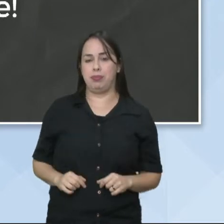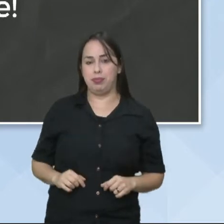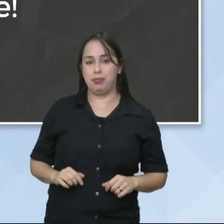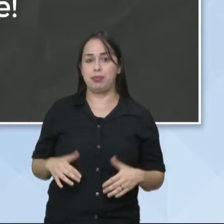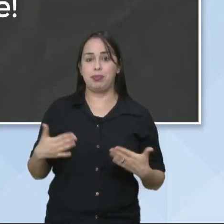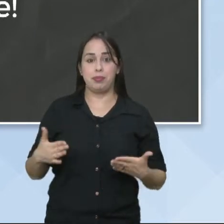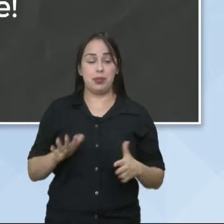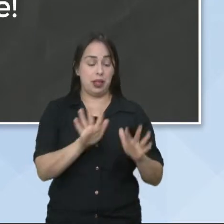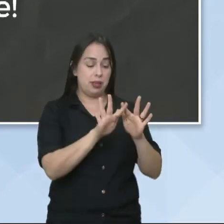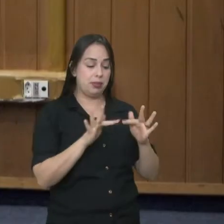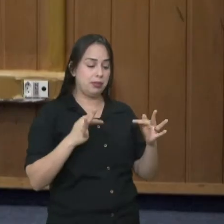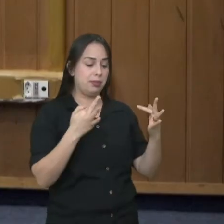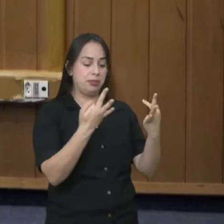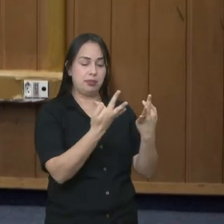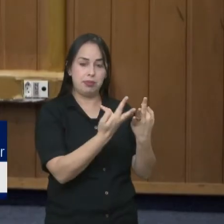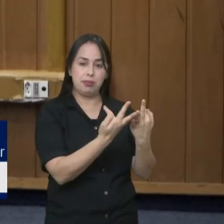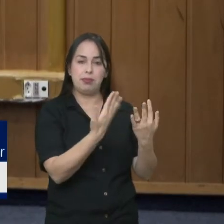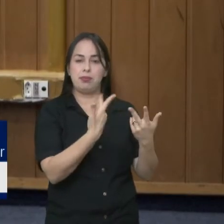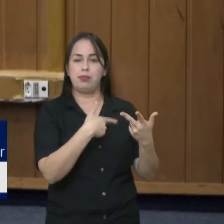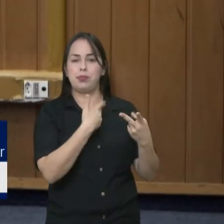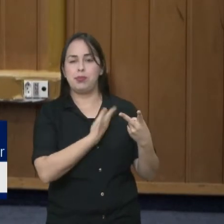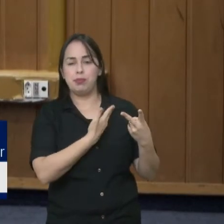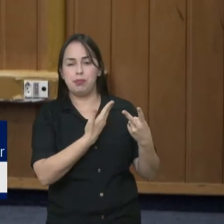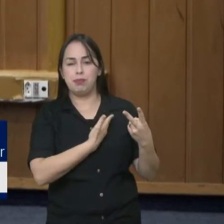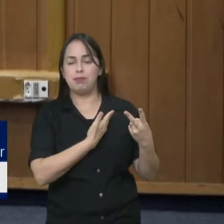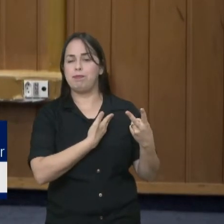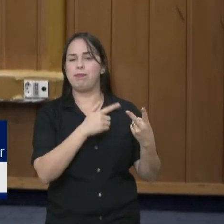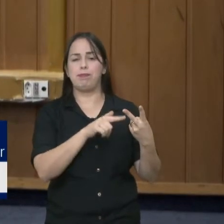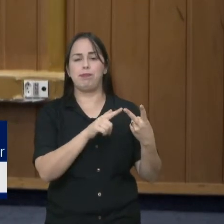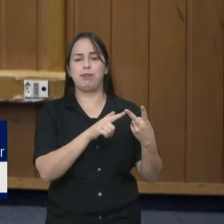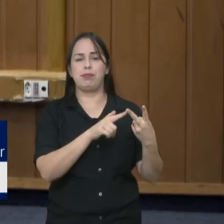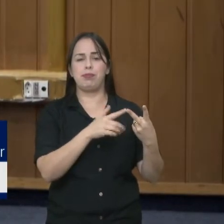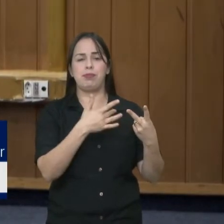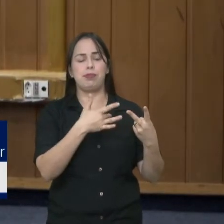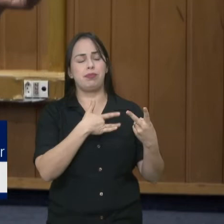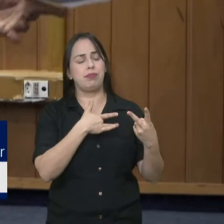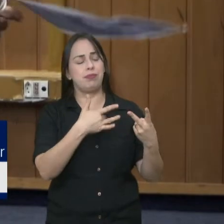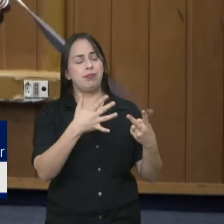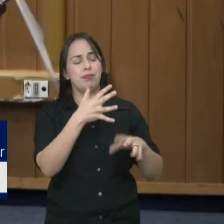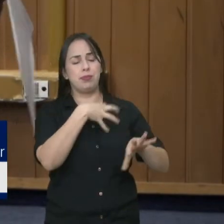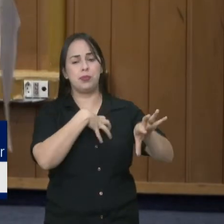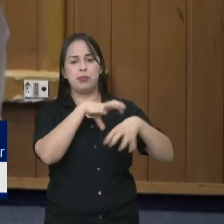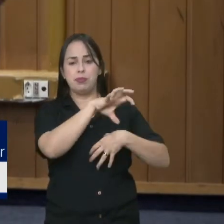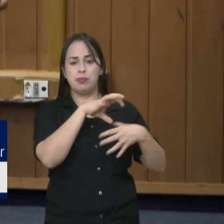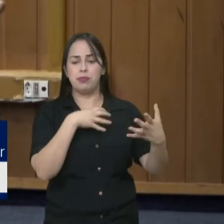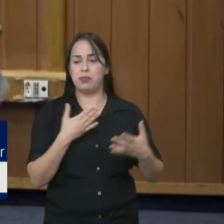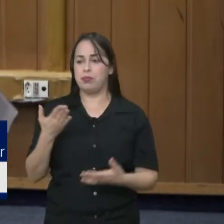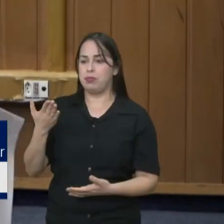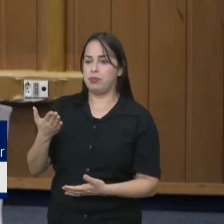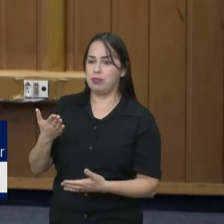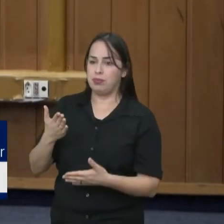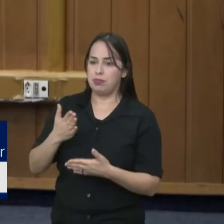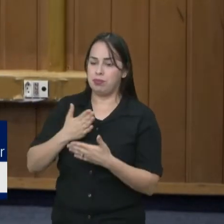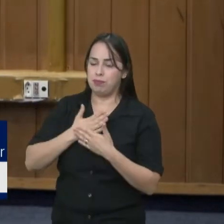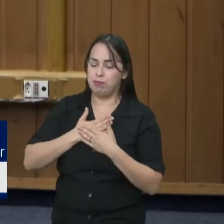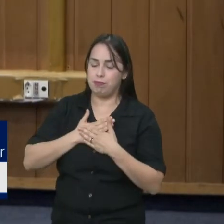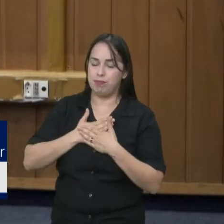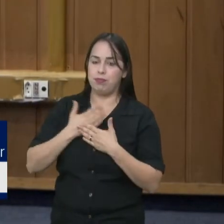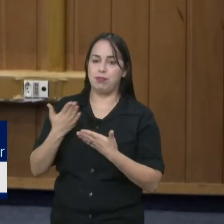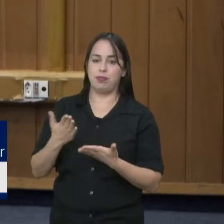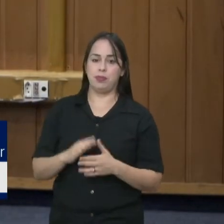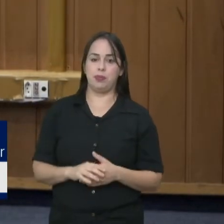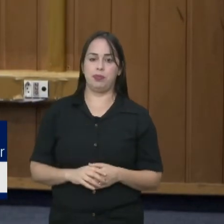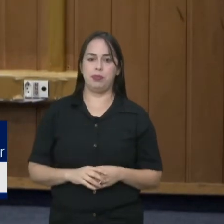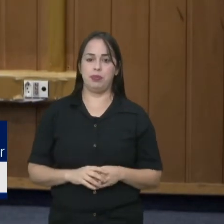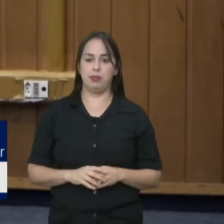Aos familiares, amigos e toda a nossa solidariedade. Descansa em paz, Peninha